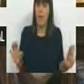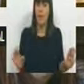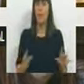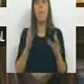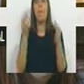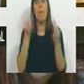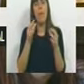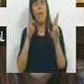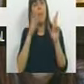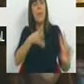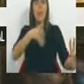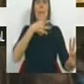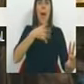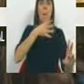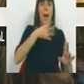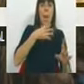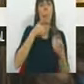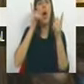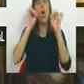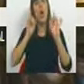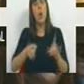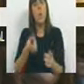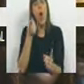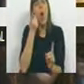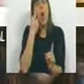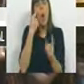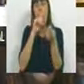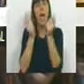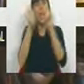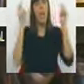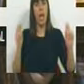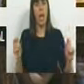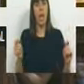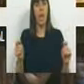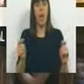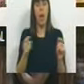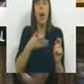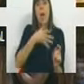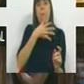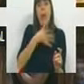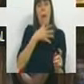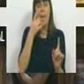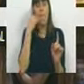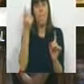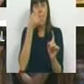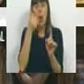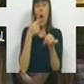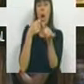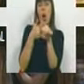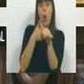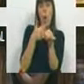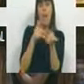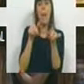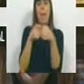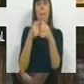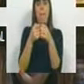que teve o desejo de iniciar um experimentalismo radical. Teve o desejo de procurar a companhia